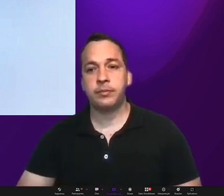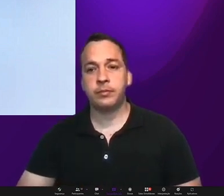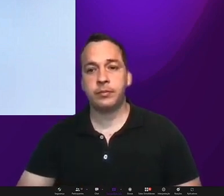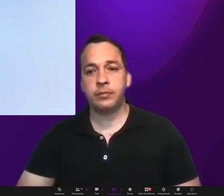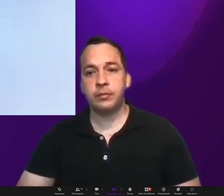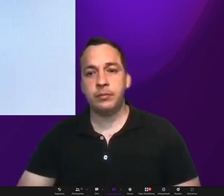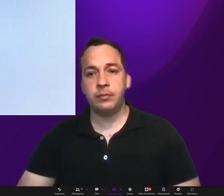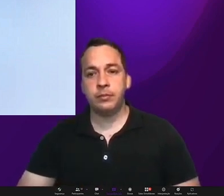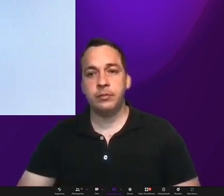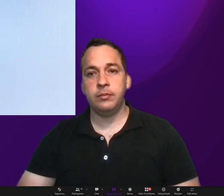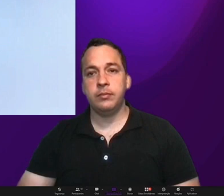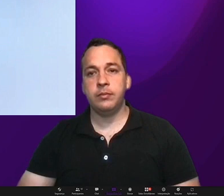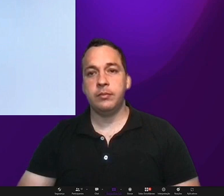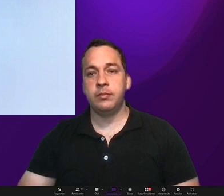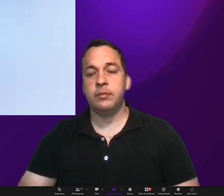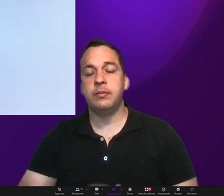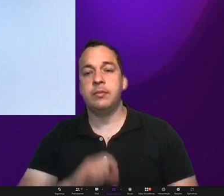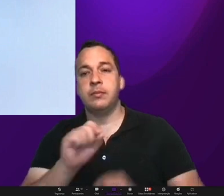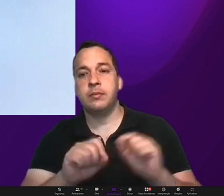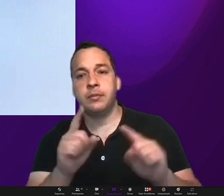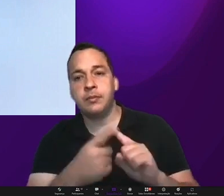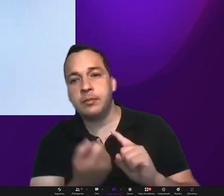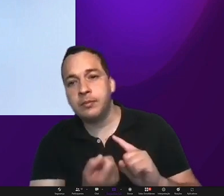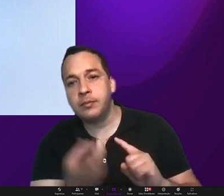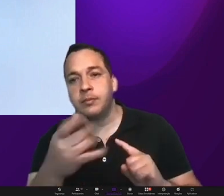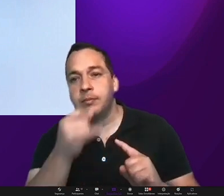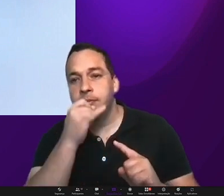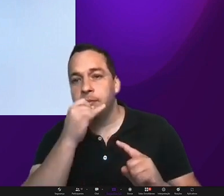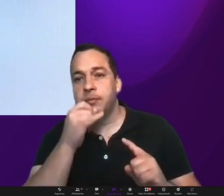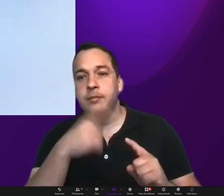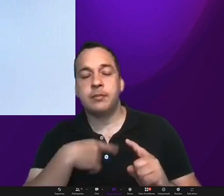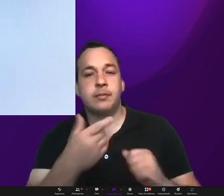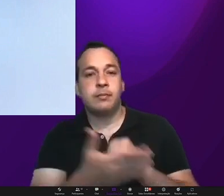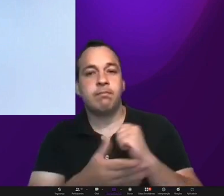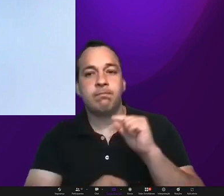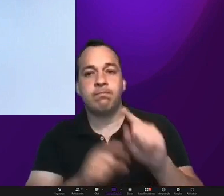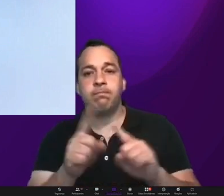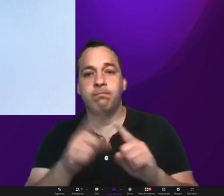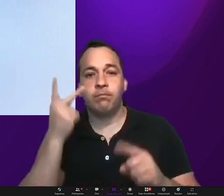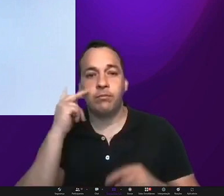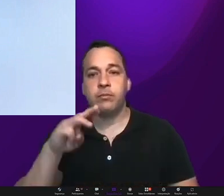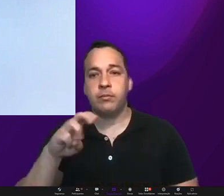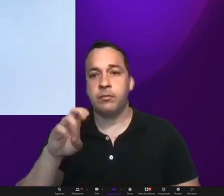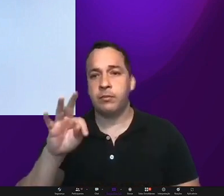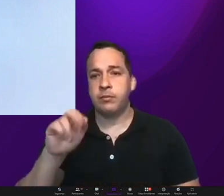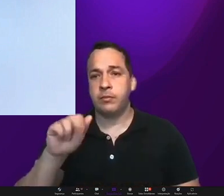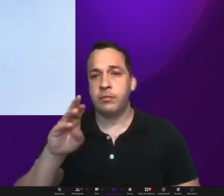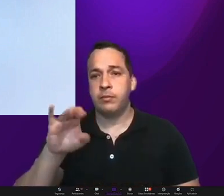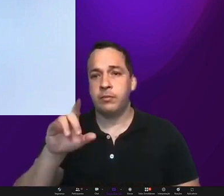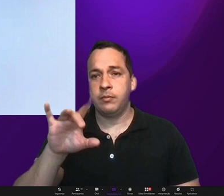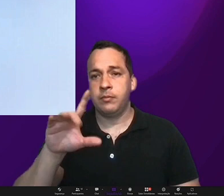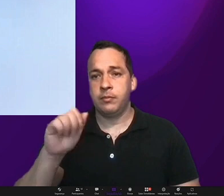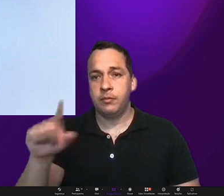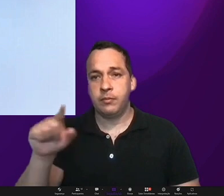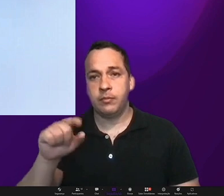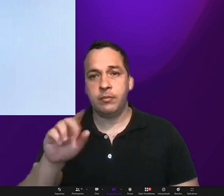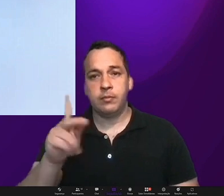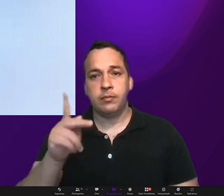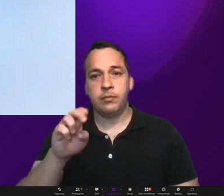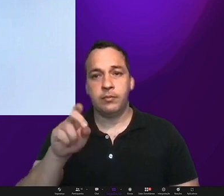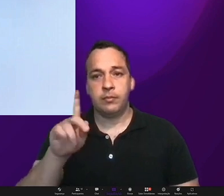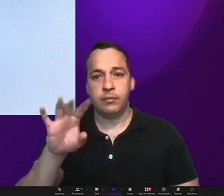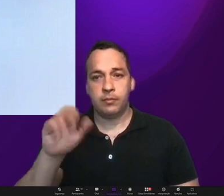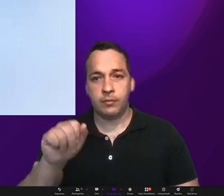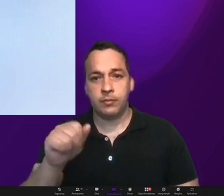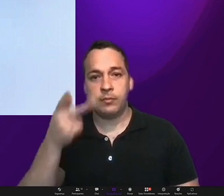terapias hemodialíticas, nós tivemos várias ofertas de base à metabolização hepática na geração de